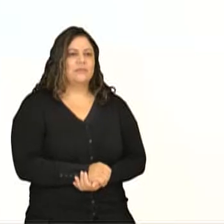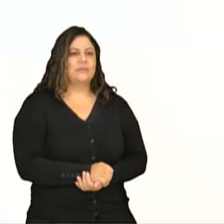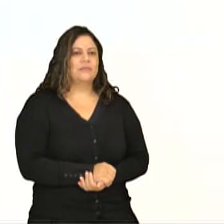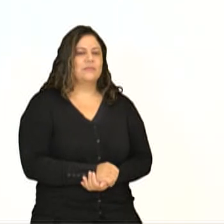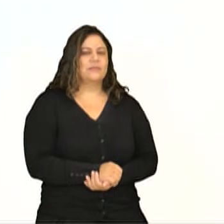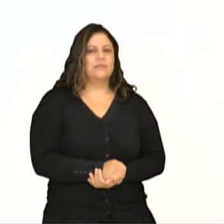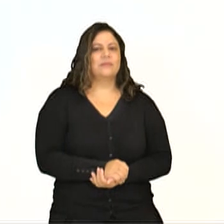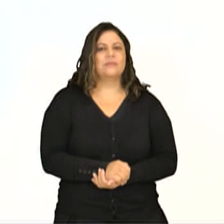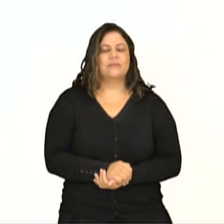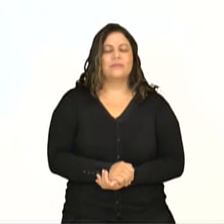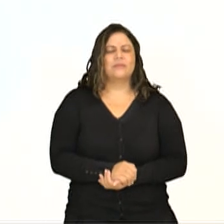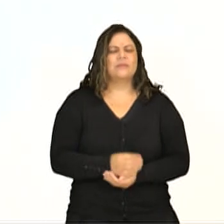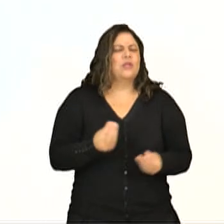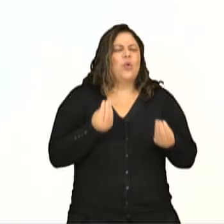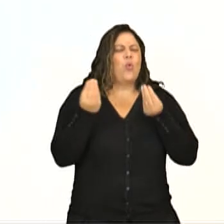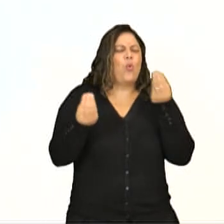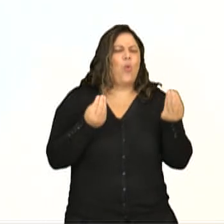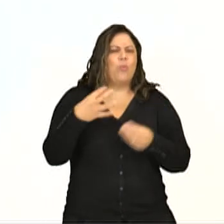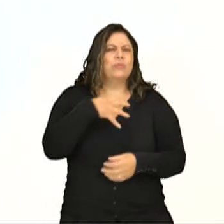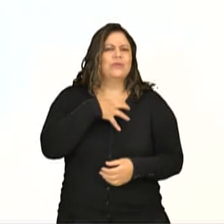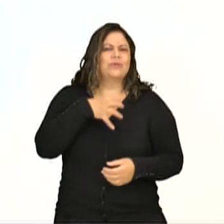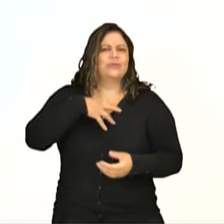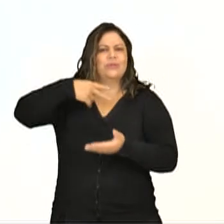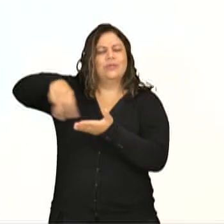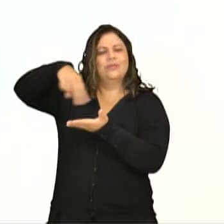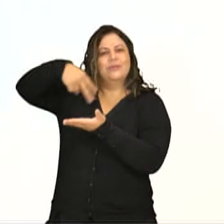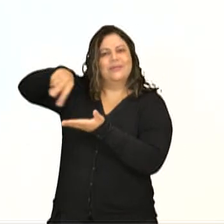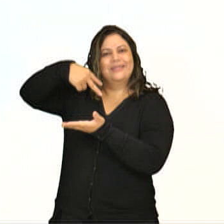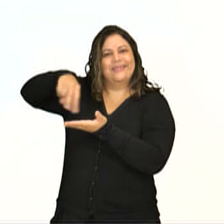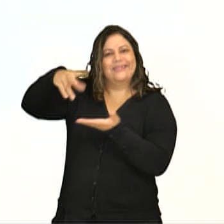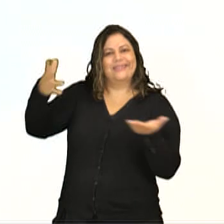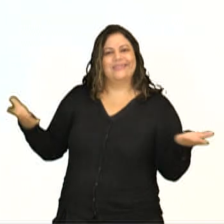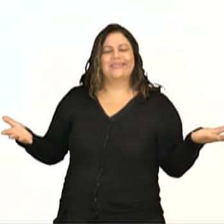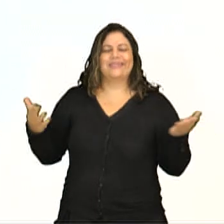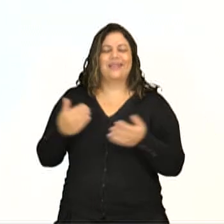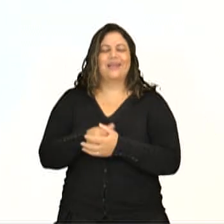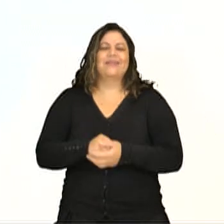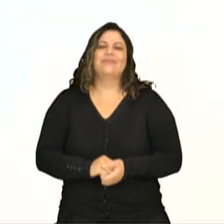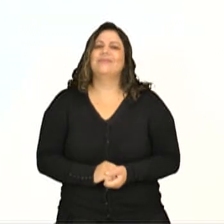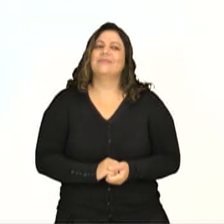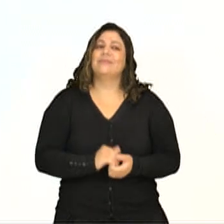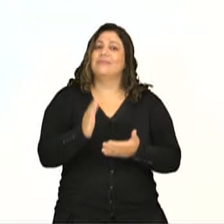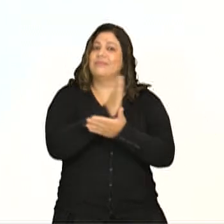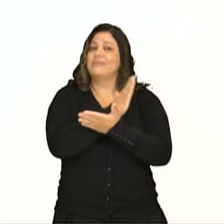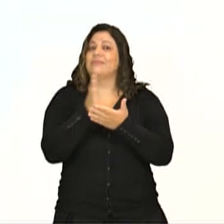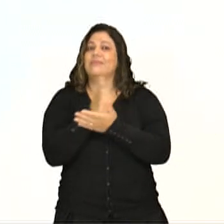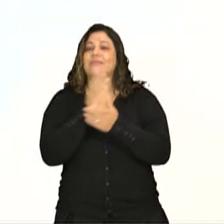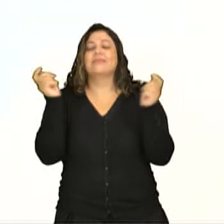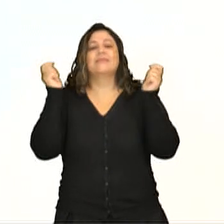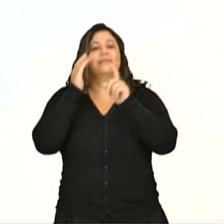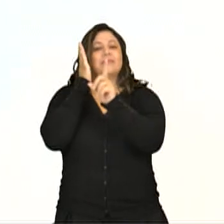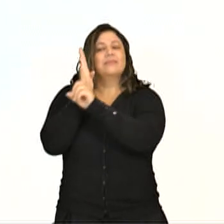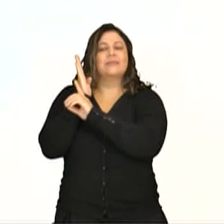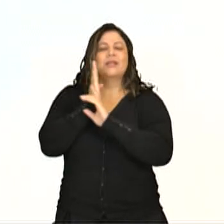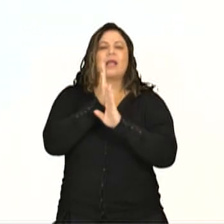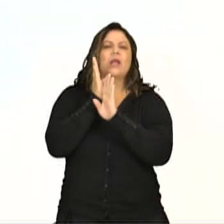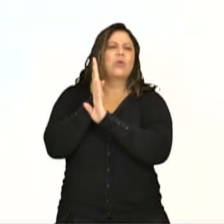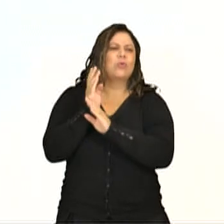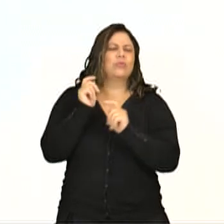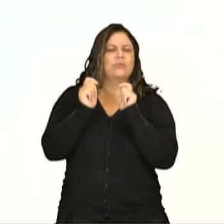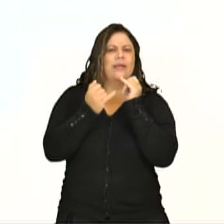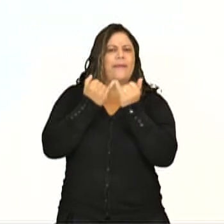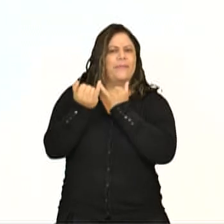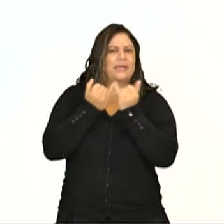E como que dança? Como que é a forma de dançar do Foxtrot? Alguns até podem encontrar semelhanças com a